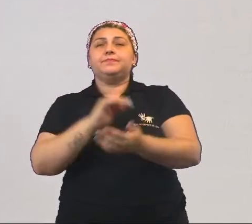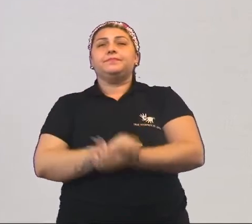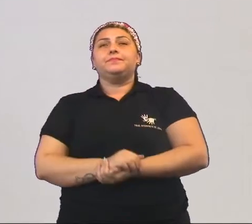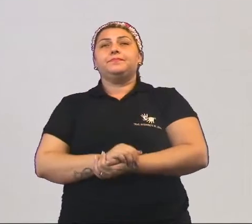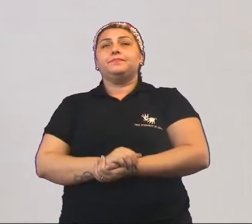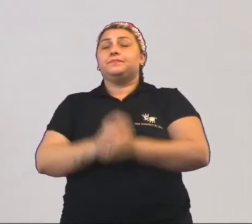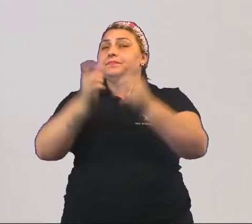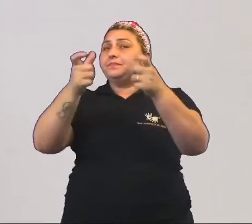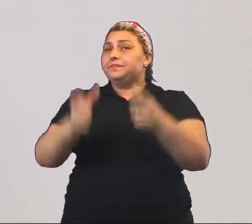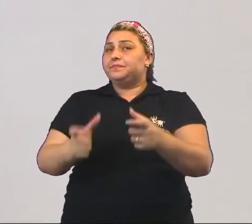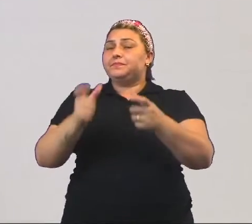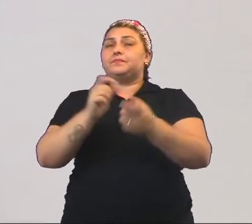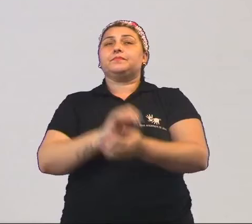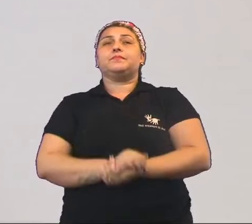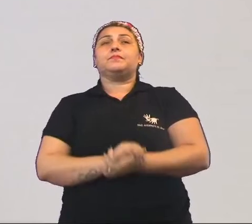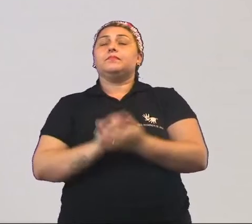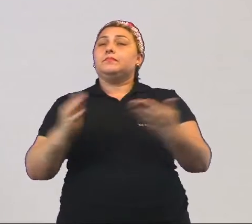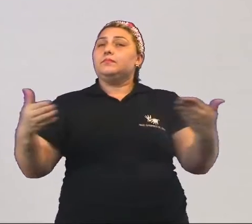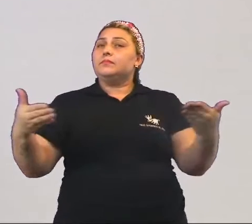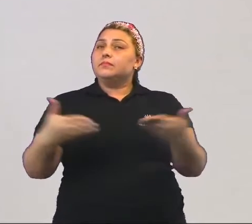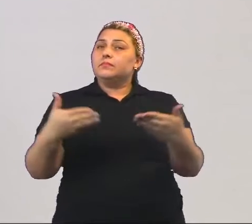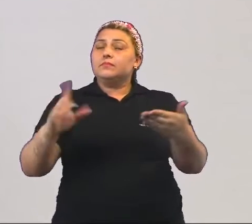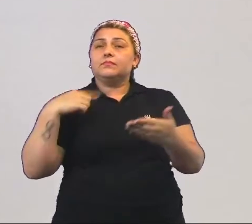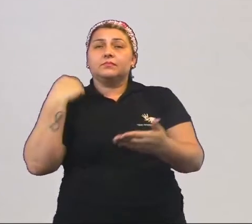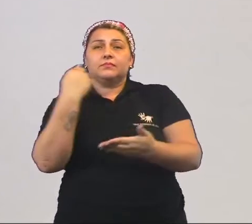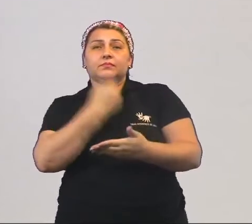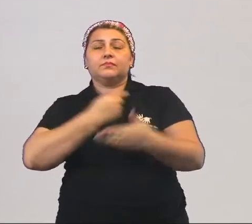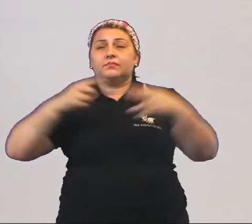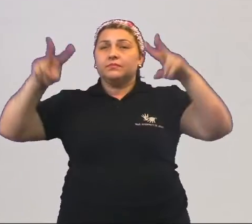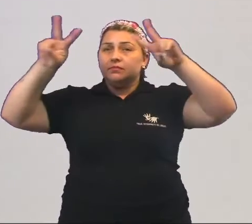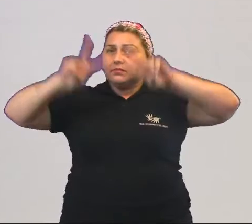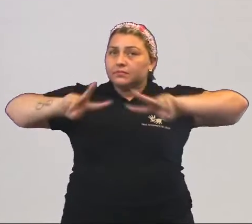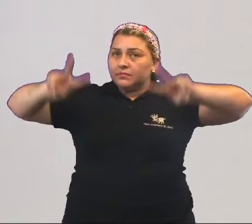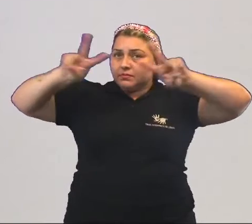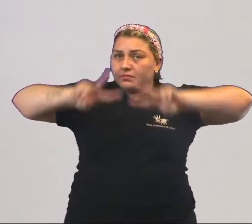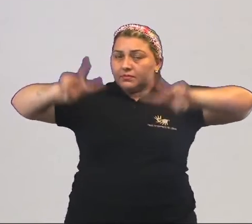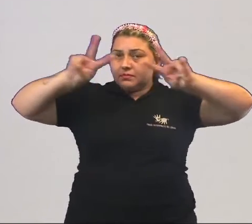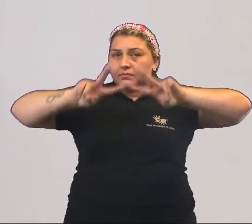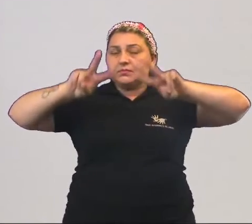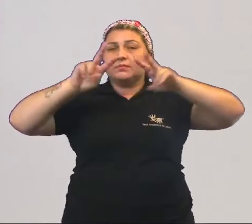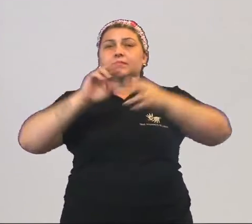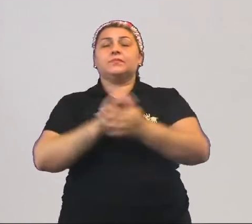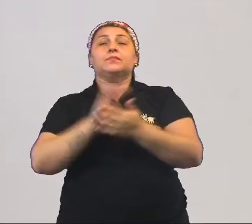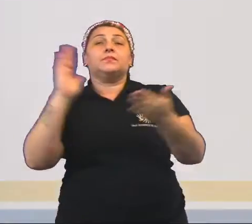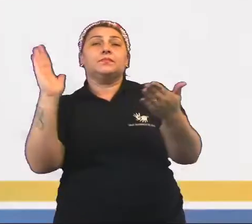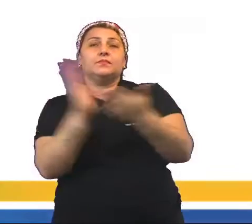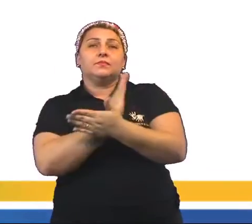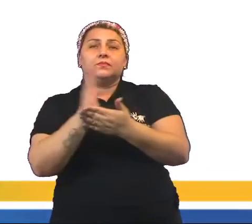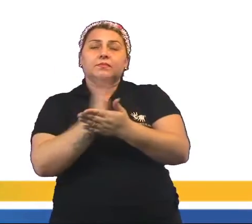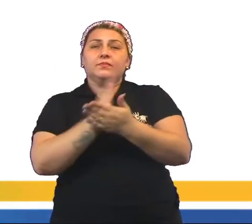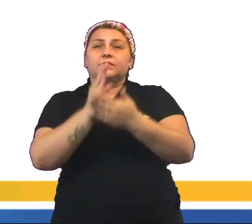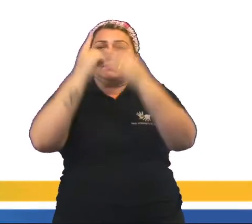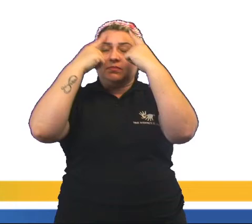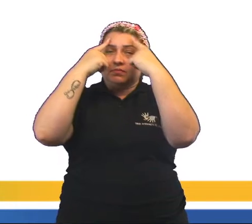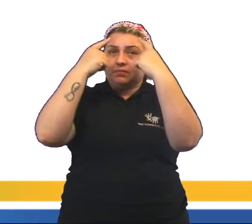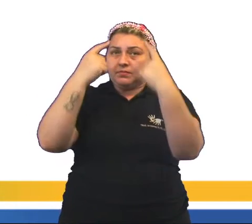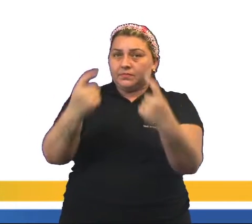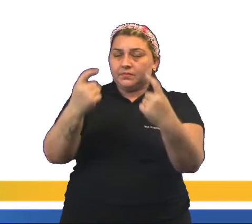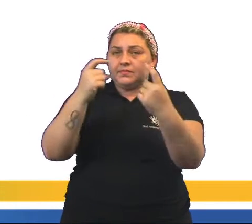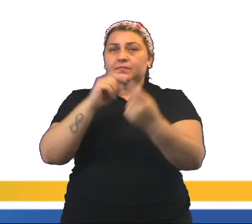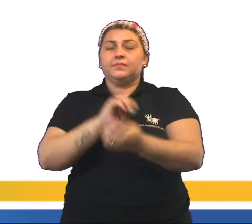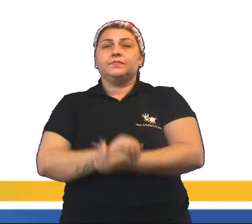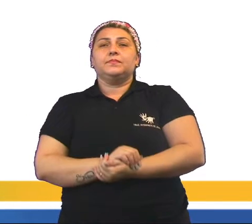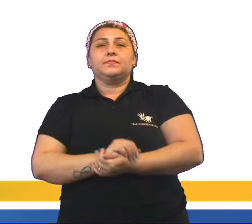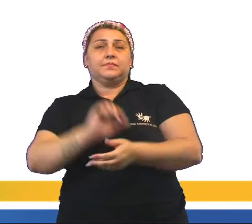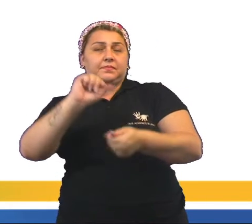de lugar. Agora nós vamos visualizar em tela alguns tipos de violência que, no caso,